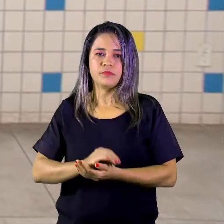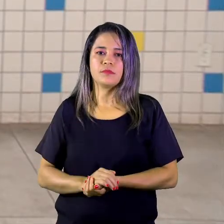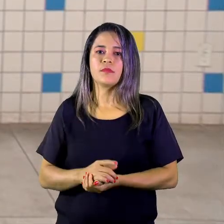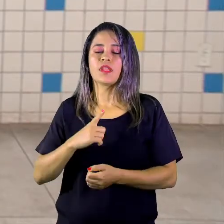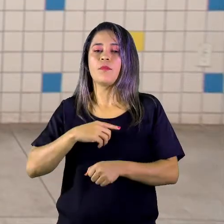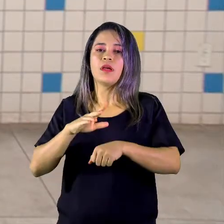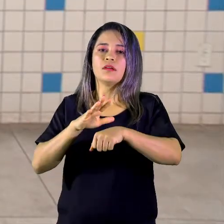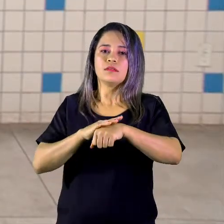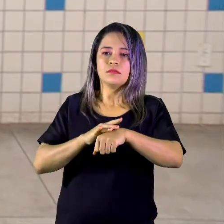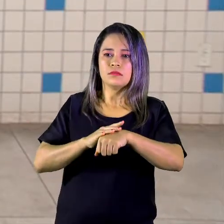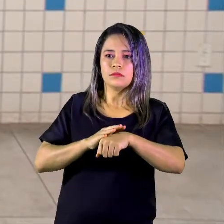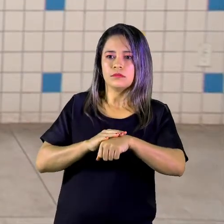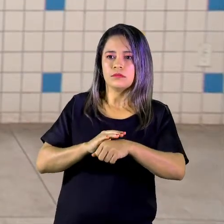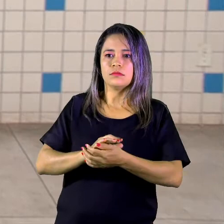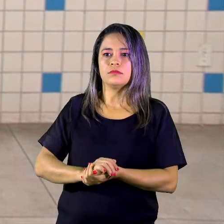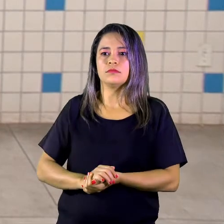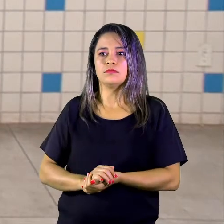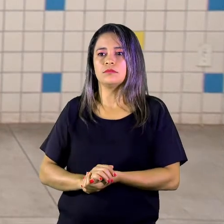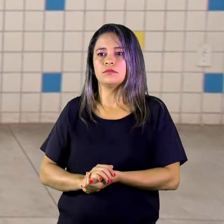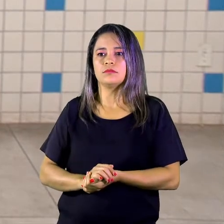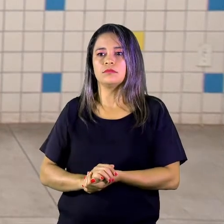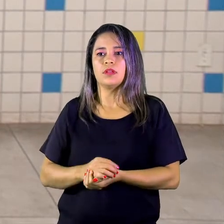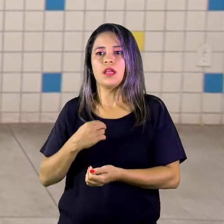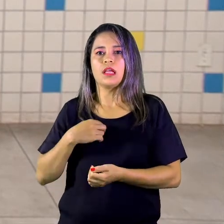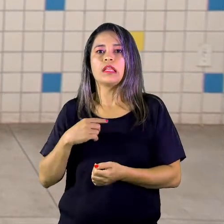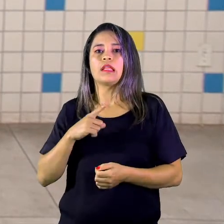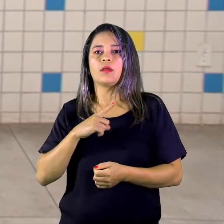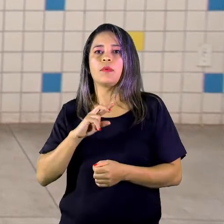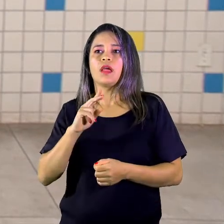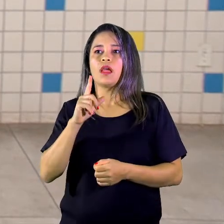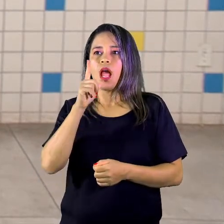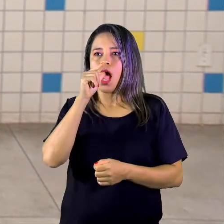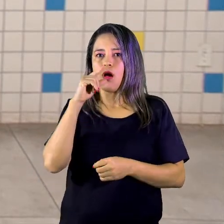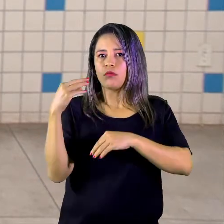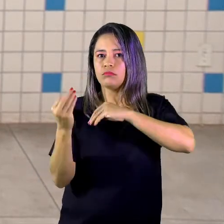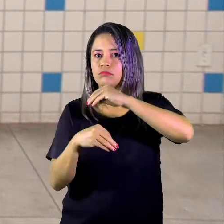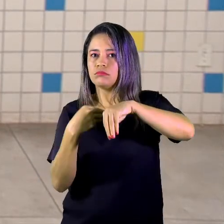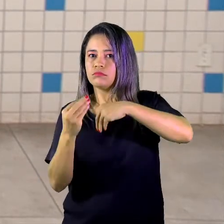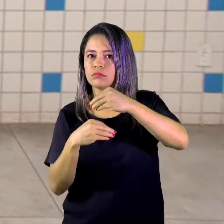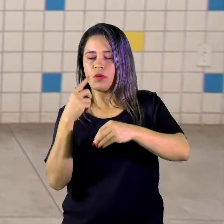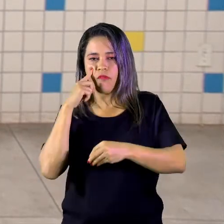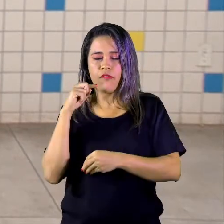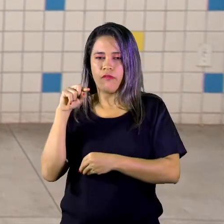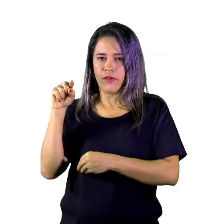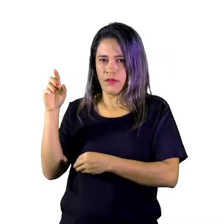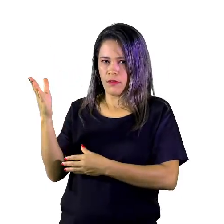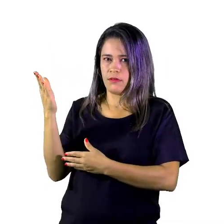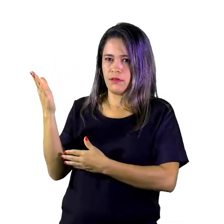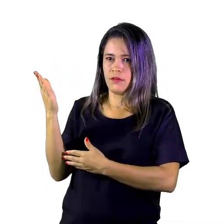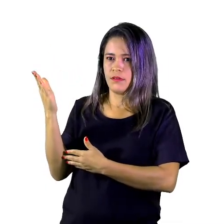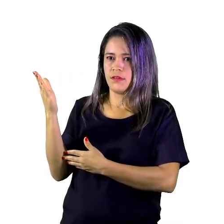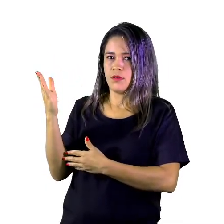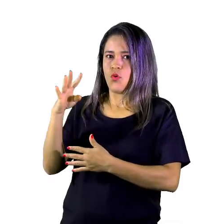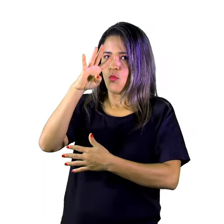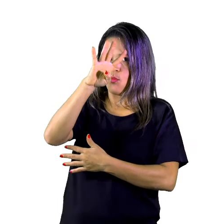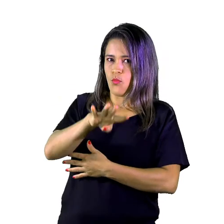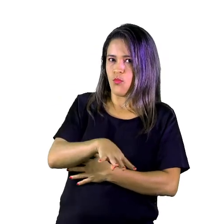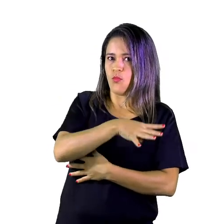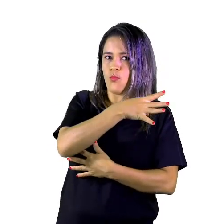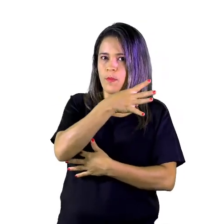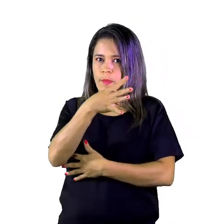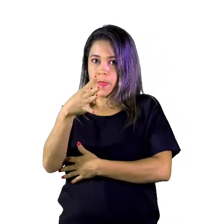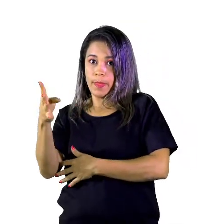de veiculação hídrica, que tem relação com a água. Vocês podem observar aí na tela de vocês uma tabelinha